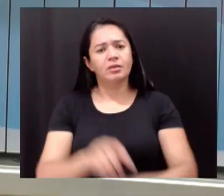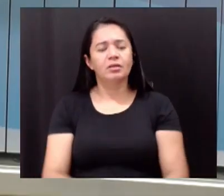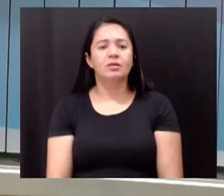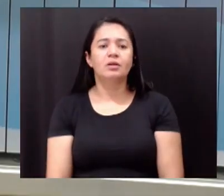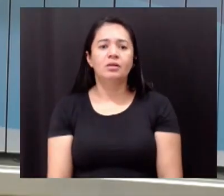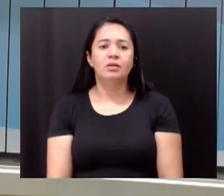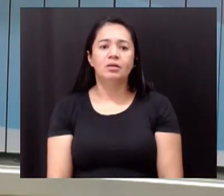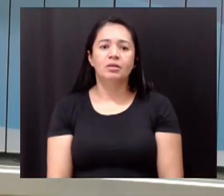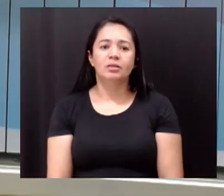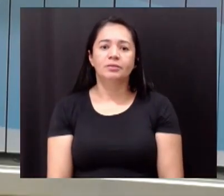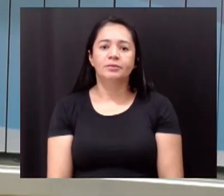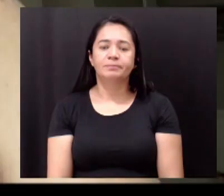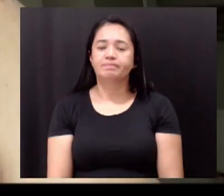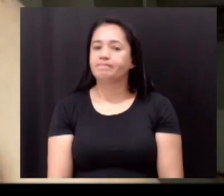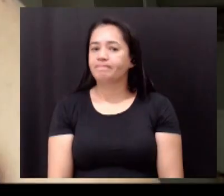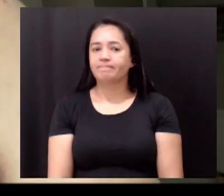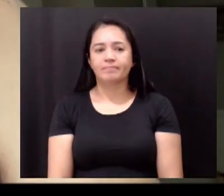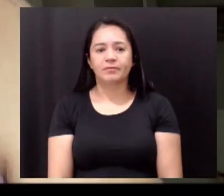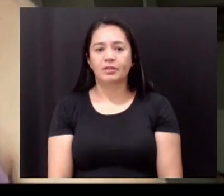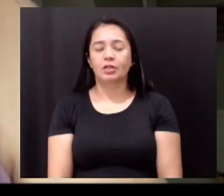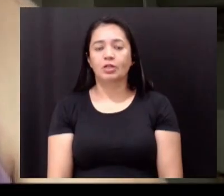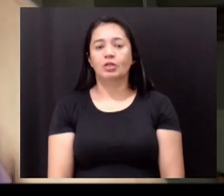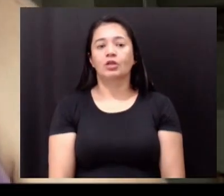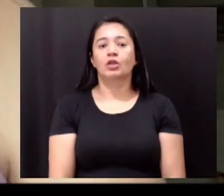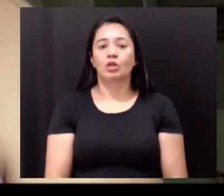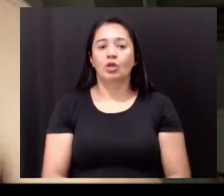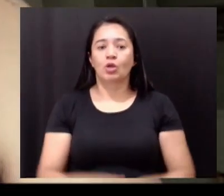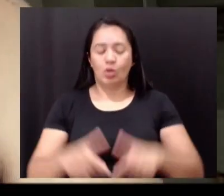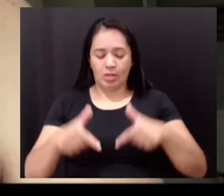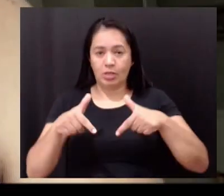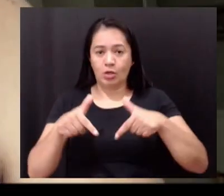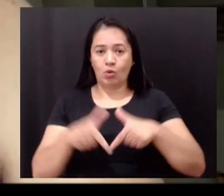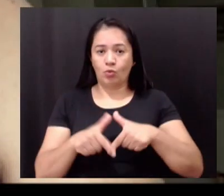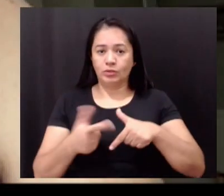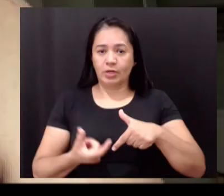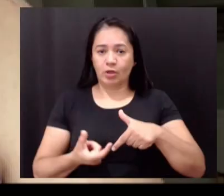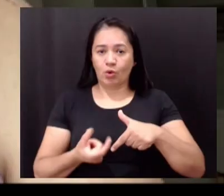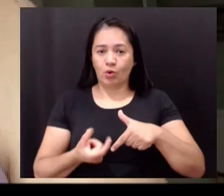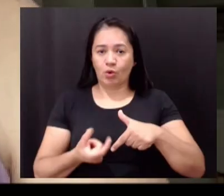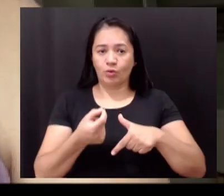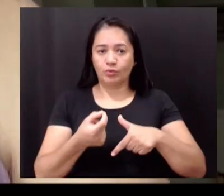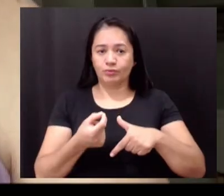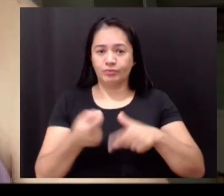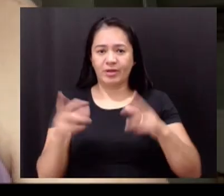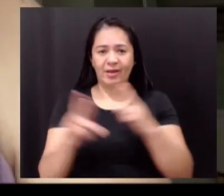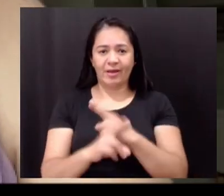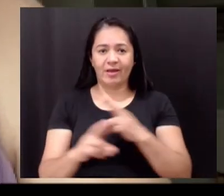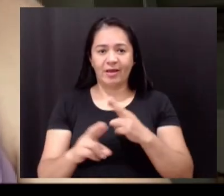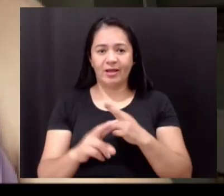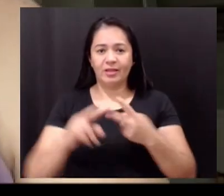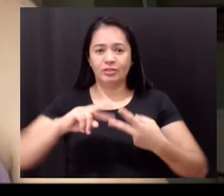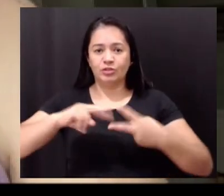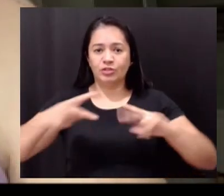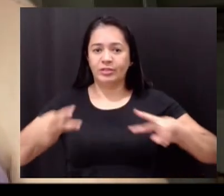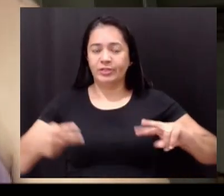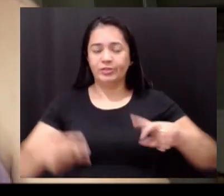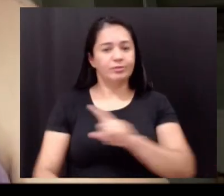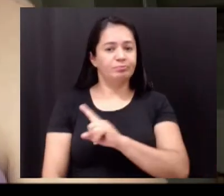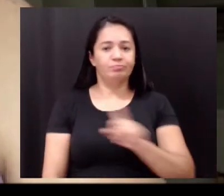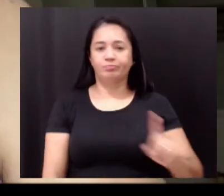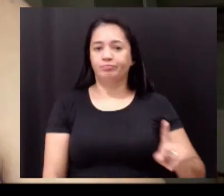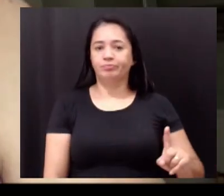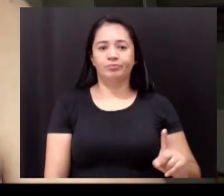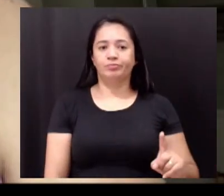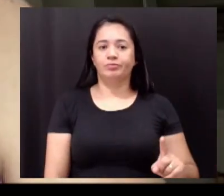Não, na verdade, aqui no câncer do colo do útero é muito raro ter correlação genética. Quase 90%, mais